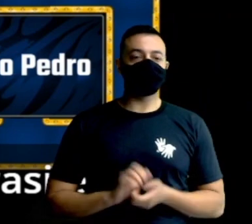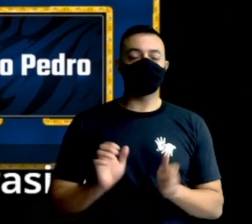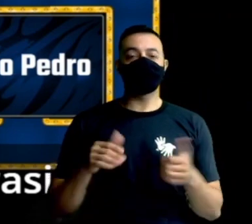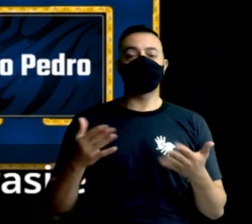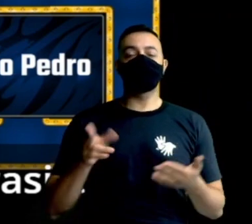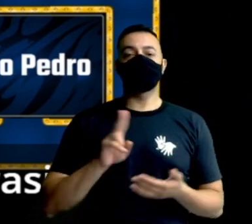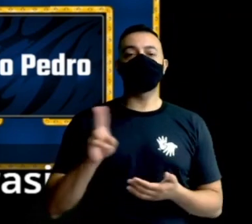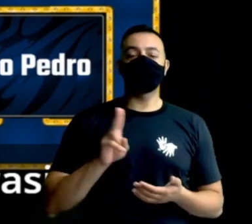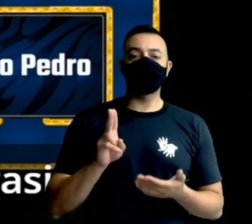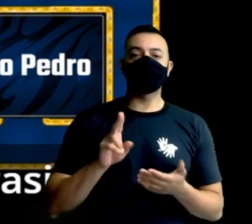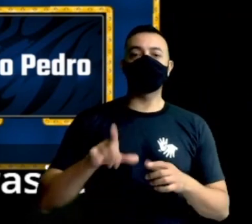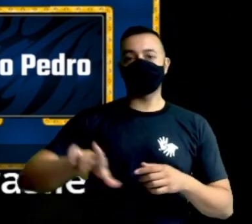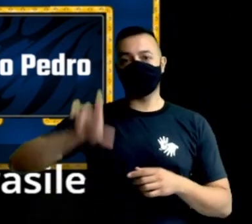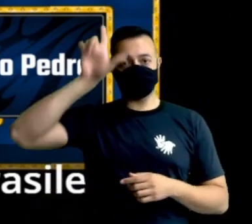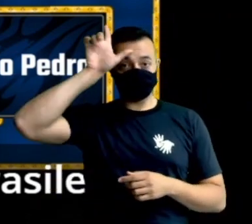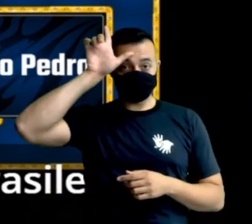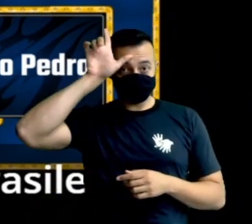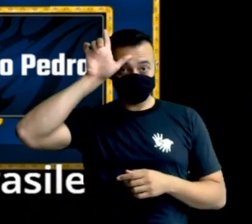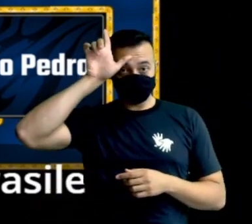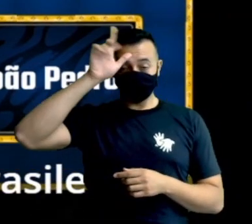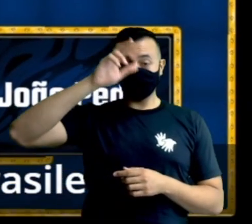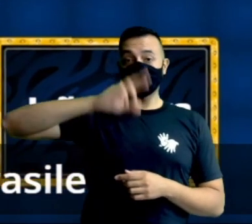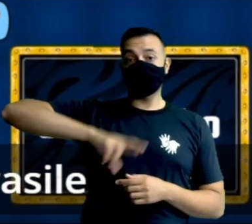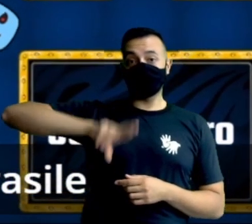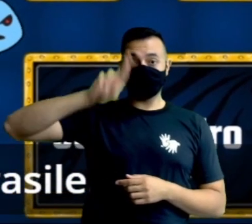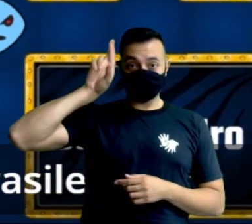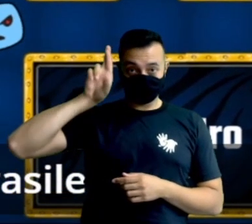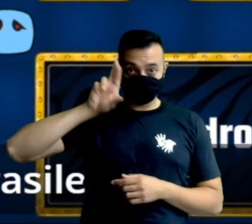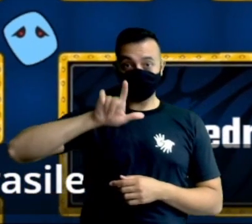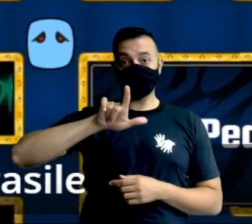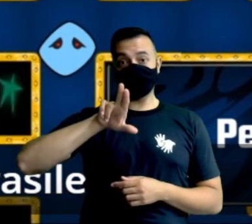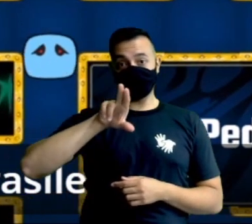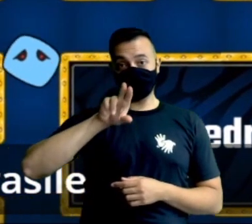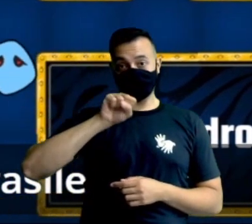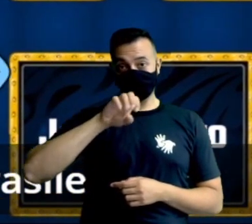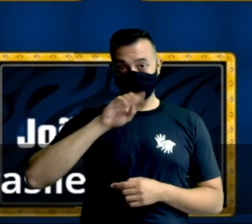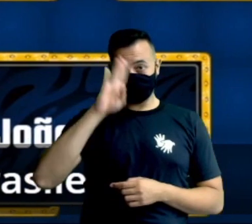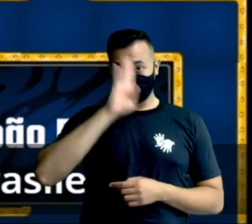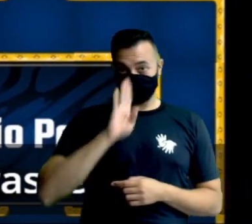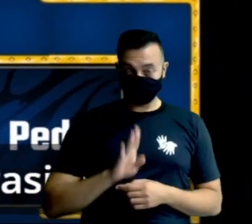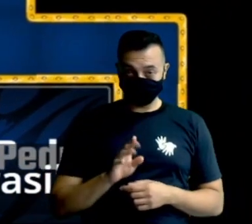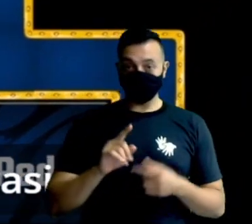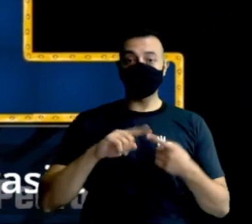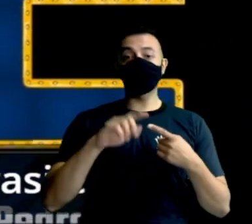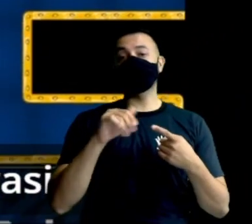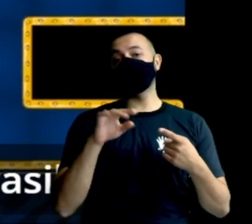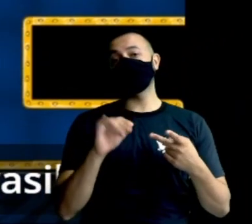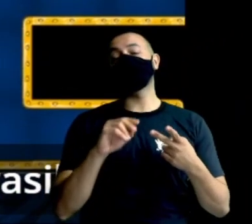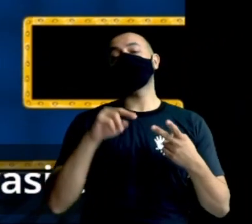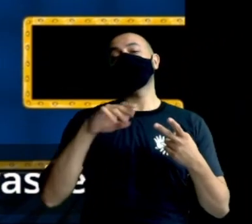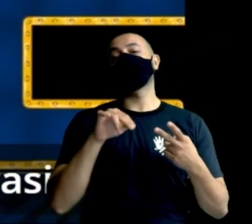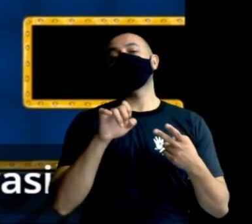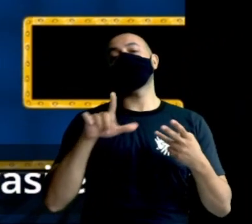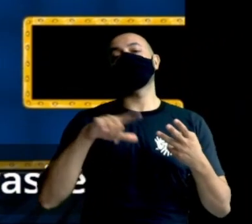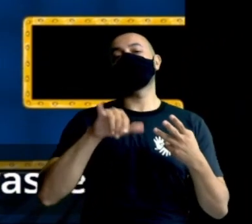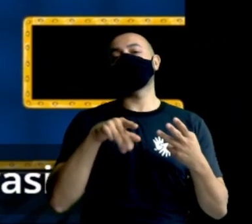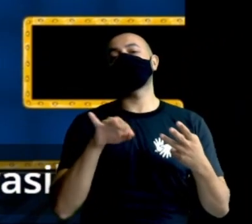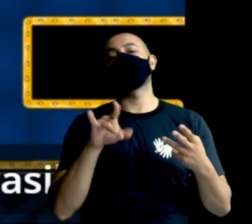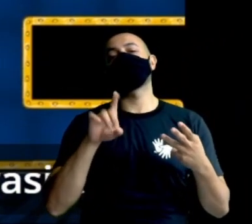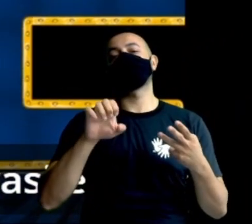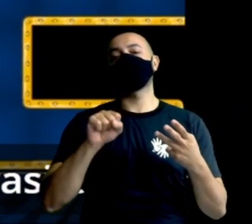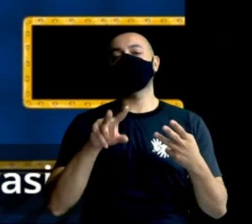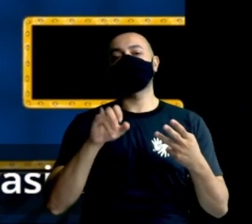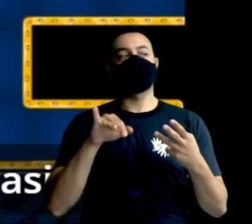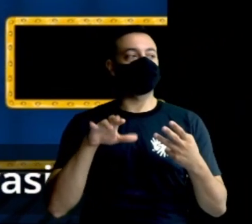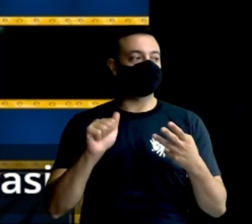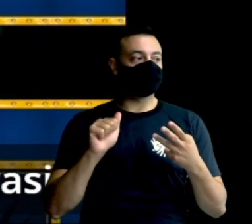Qual o nome do líder que comandava os lusos brasileiros? Antônio Martins, Manuel Dias, João Fernandes